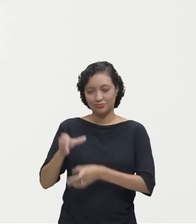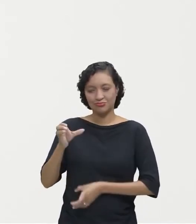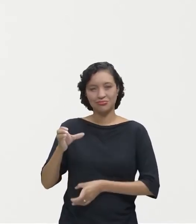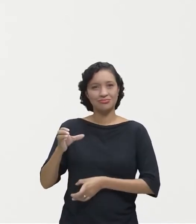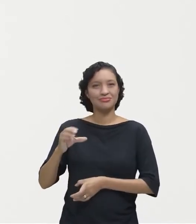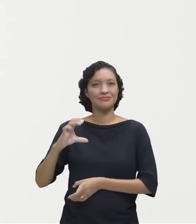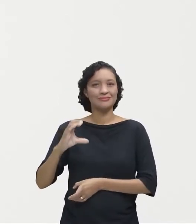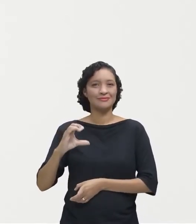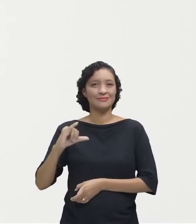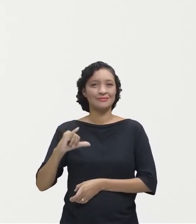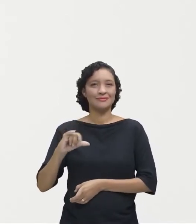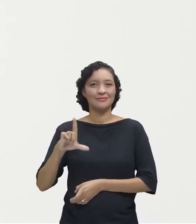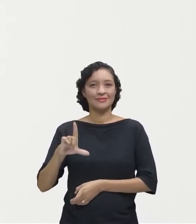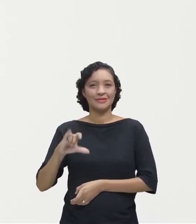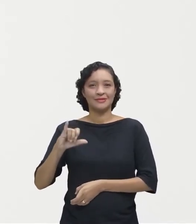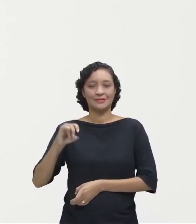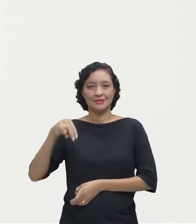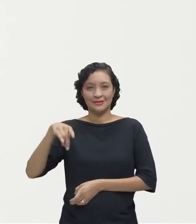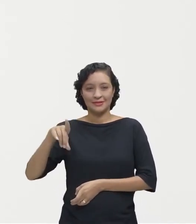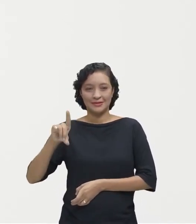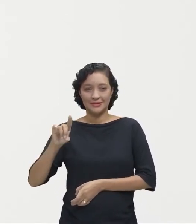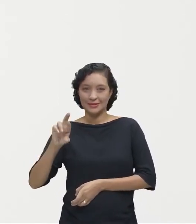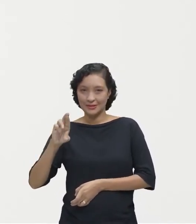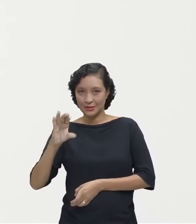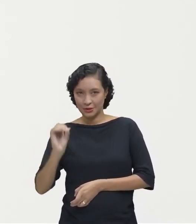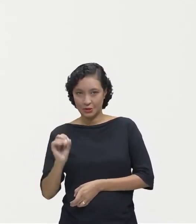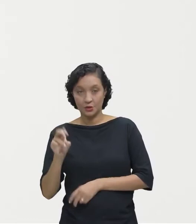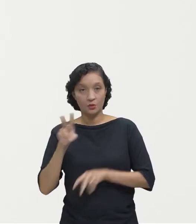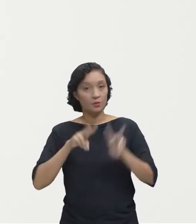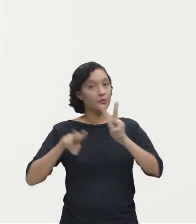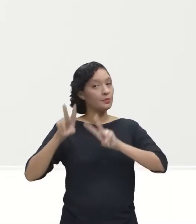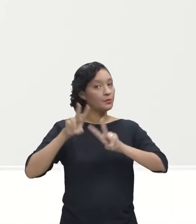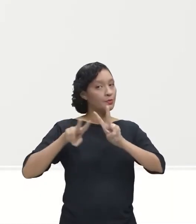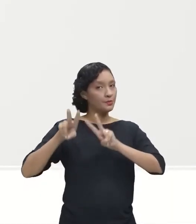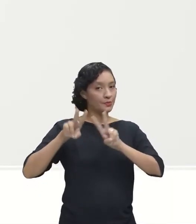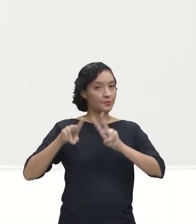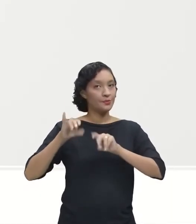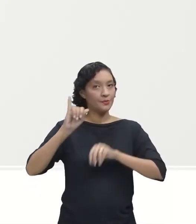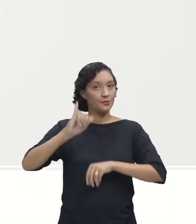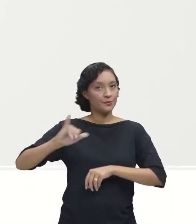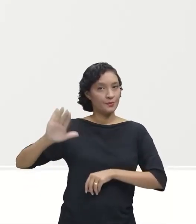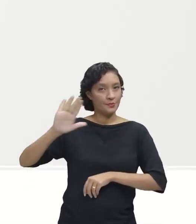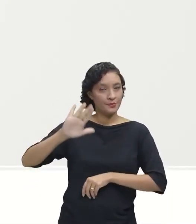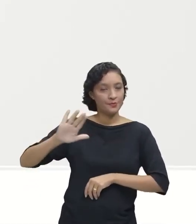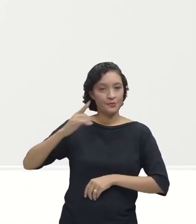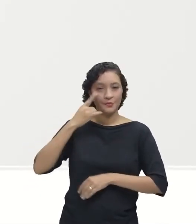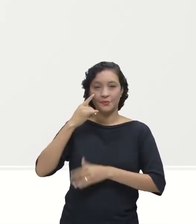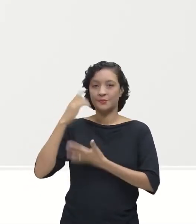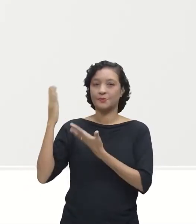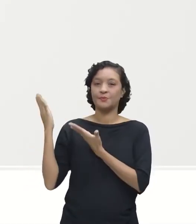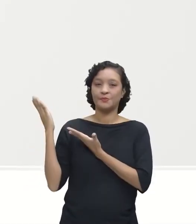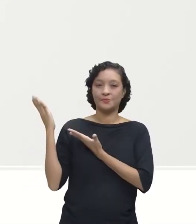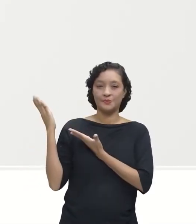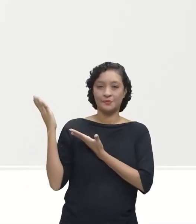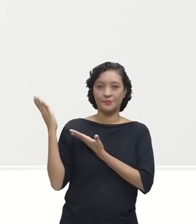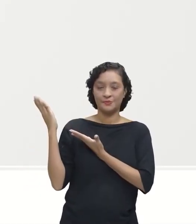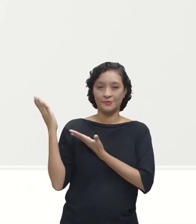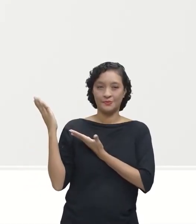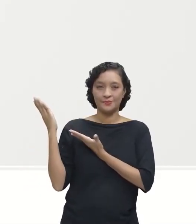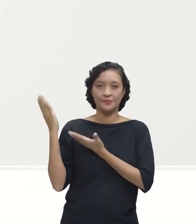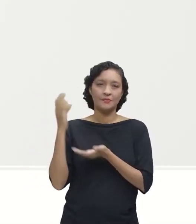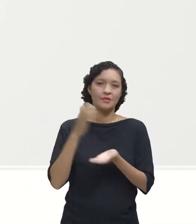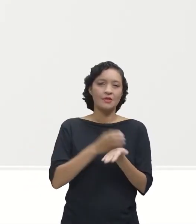cilindro. Observem bem essas imagens. Vou até voltar para vocês verem. Latinha,